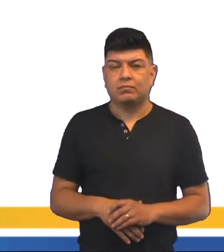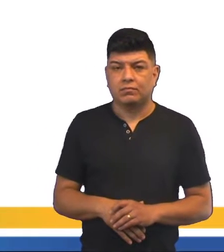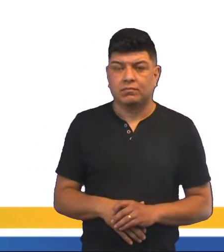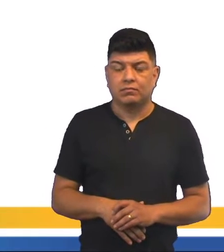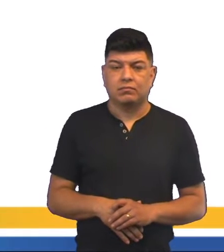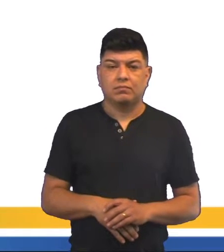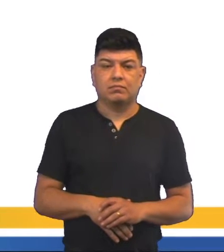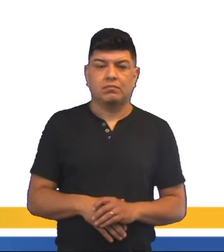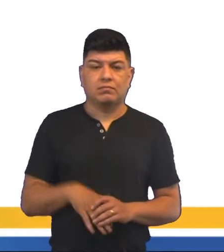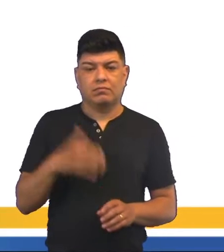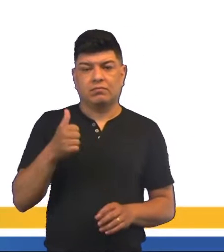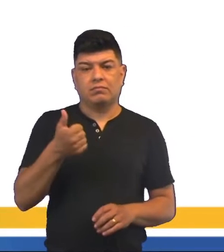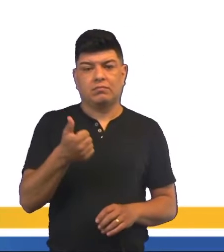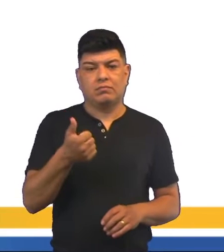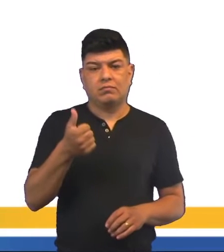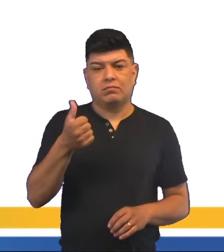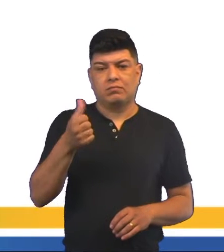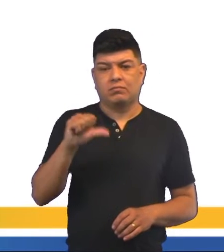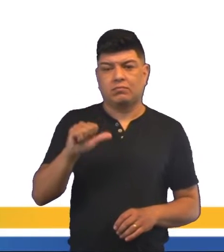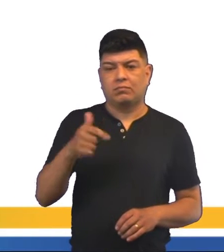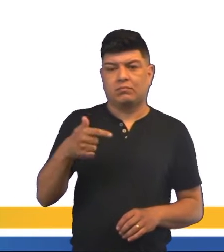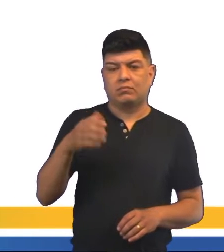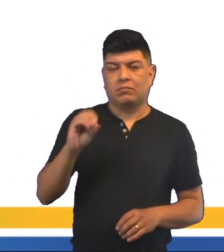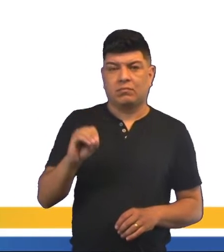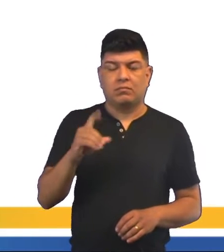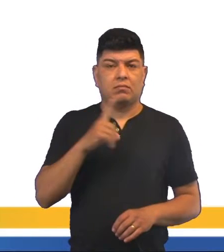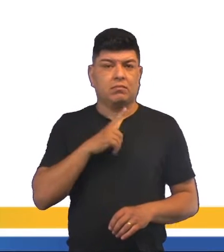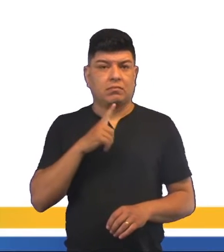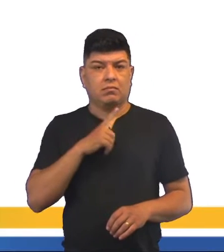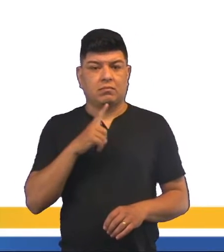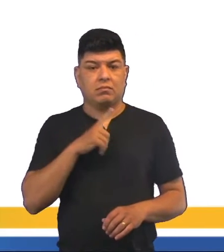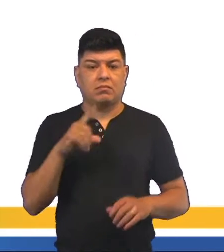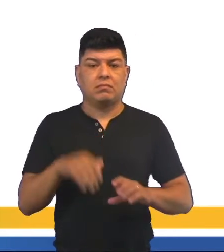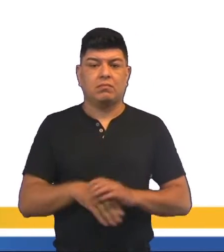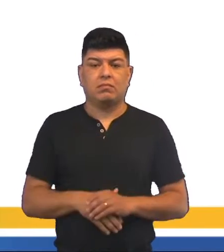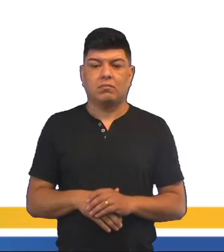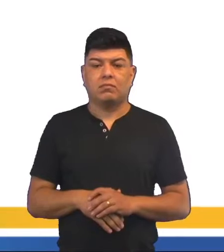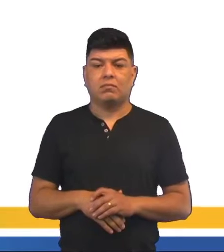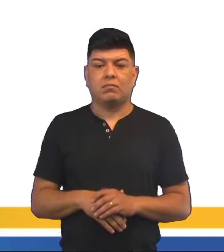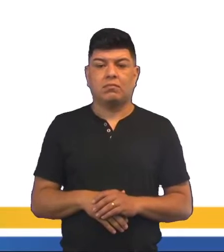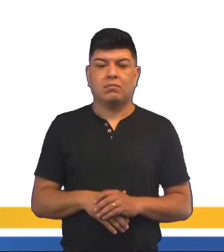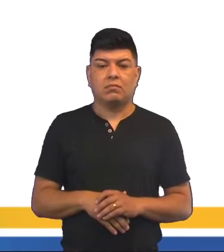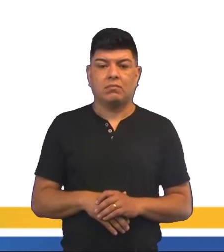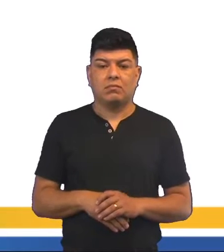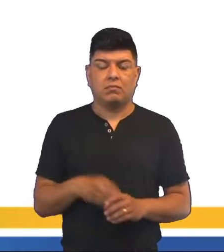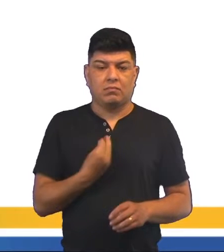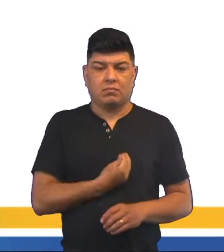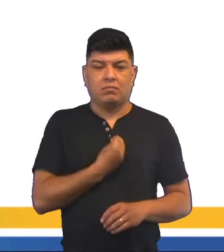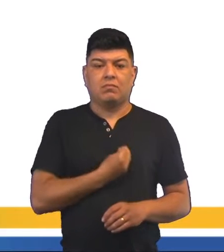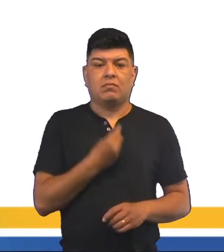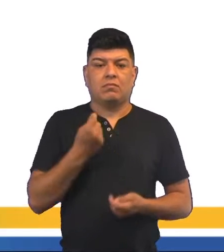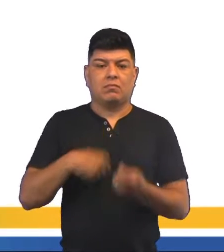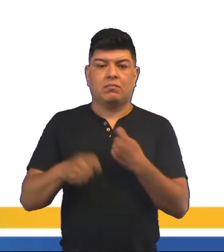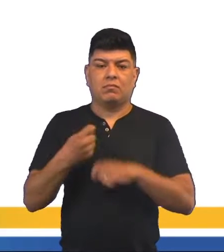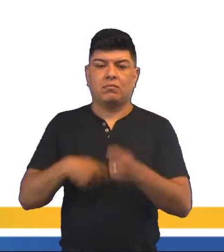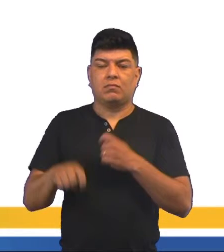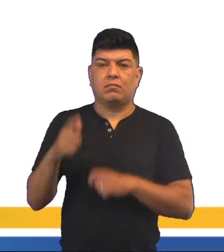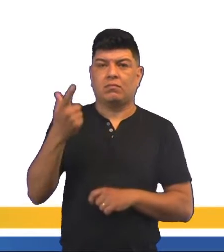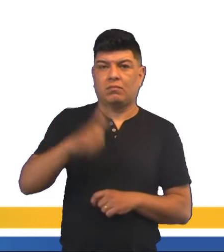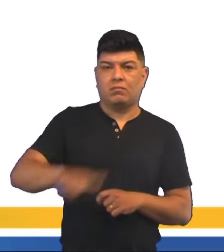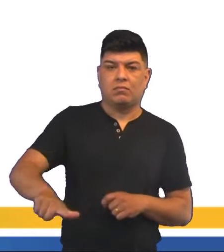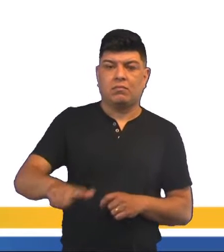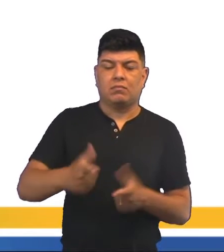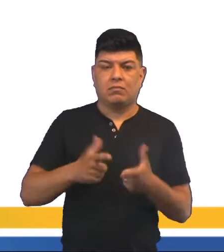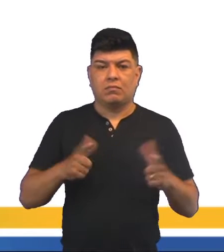Então, ali na década de 70, né, houve aí um reavivamento da economia, né,